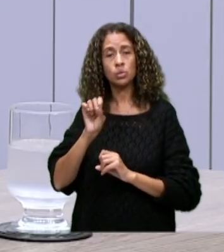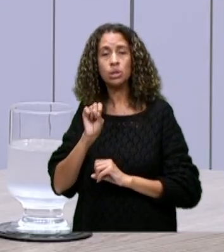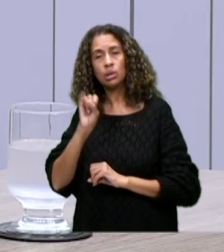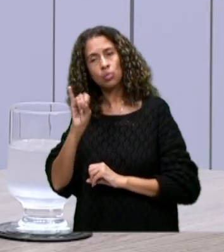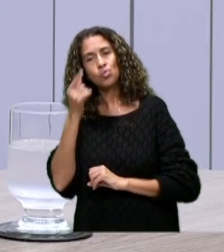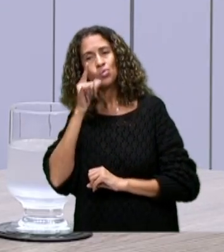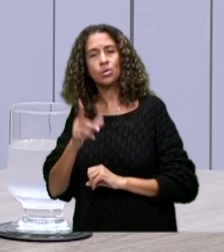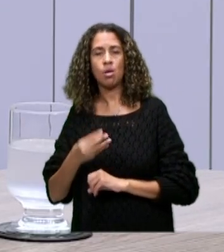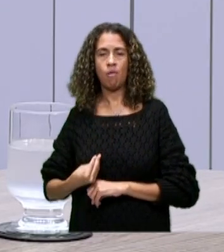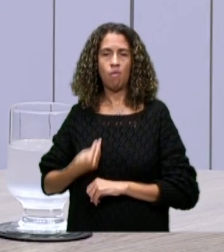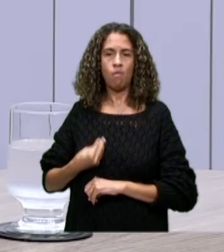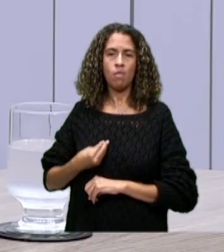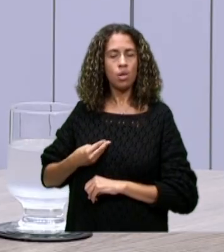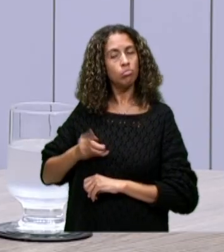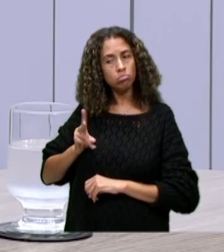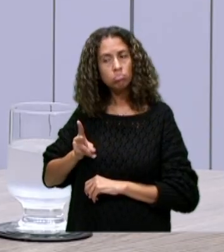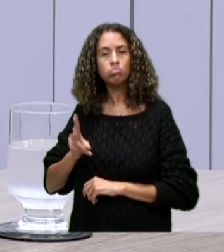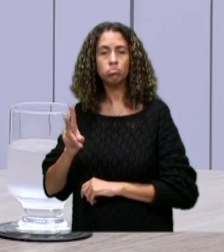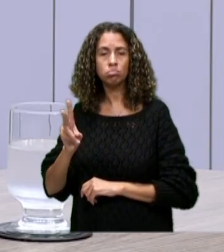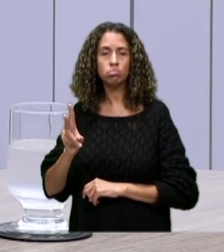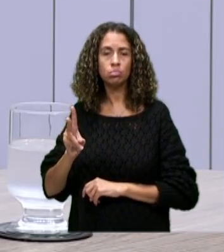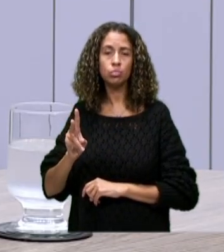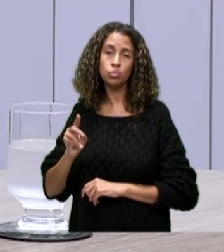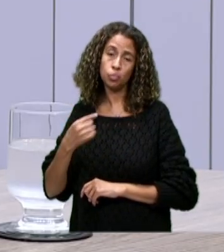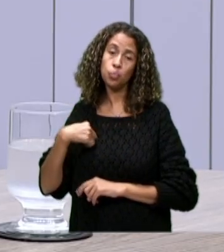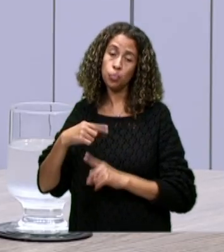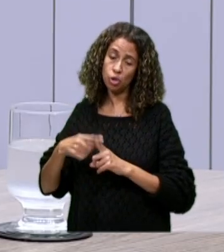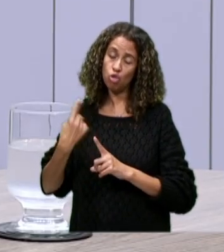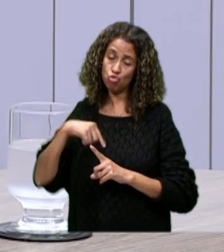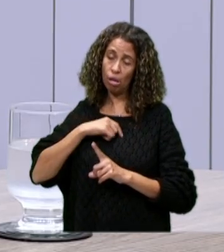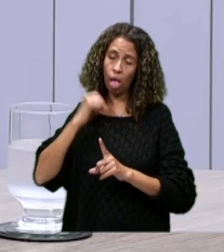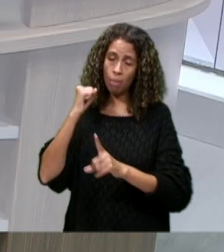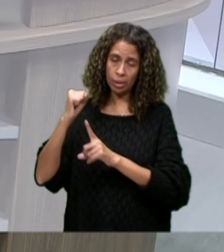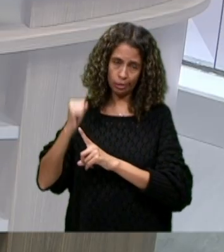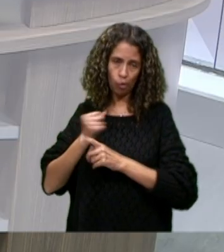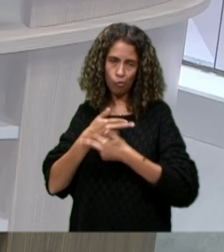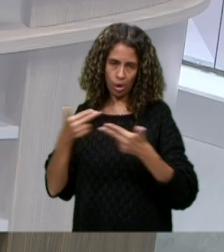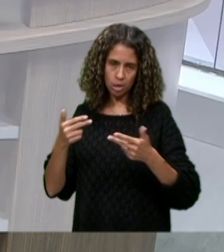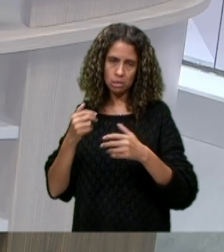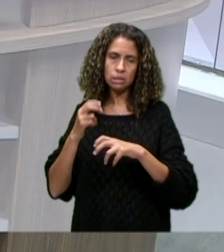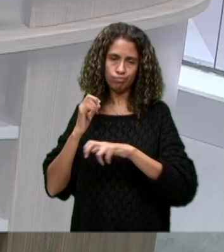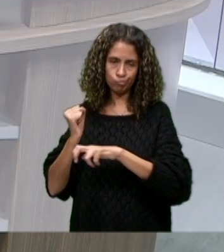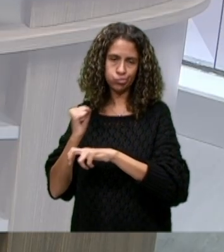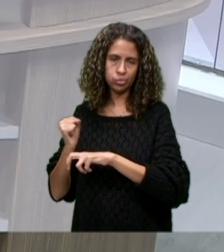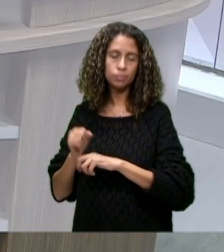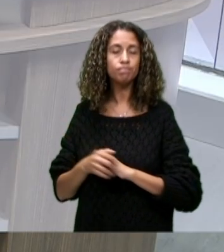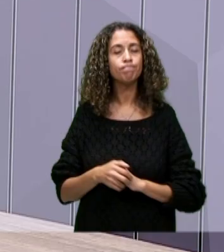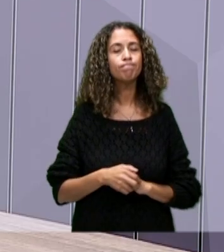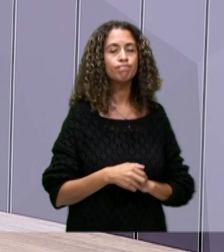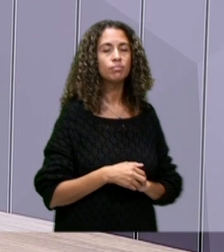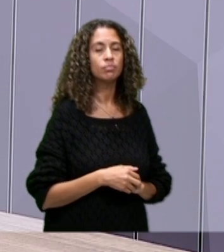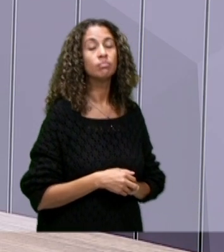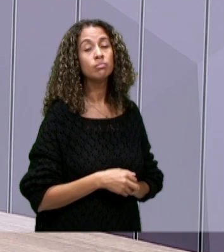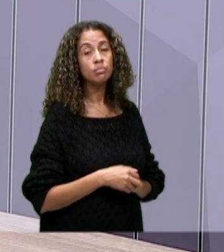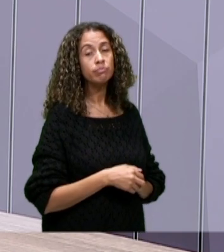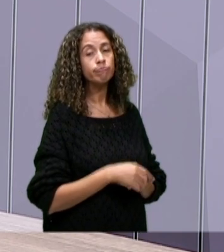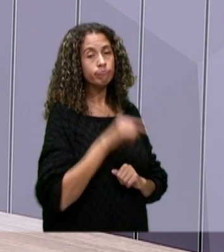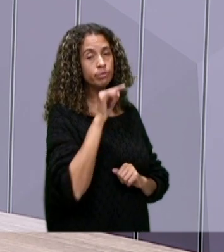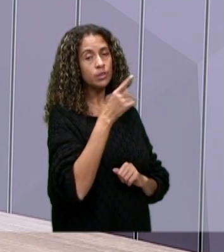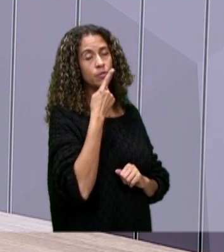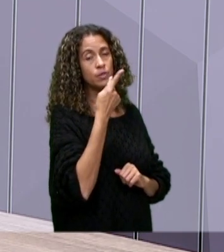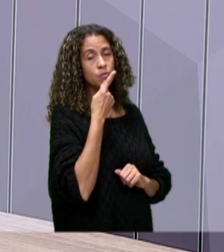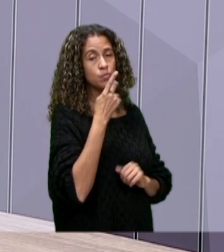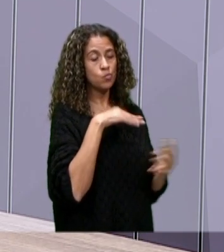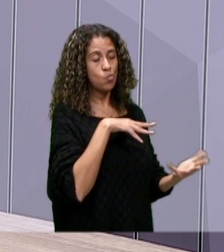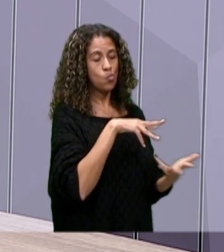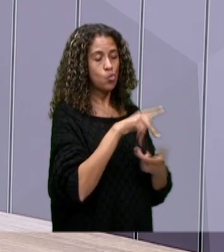né? Que sobreviverem ao que a gente está matando, eles continuarão por aí, né? E assim, né, você falou, o mundo está